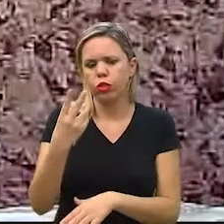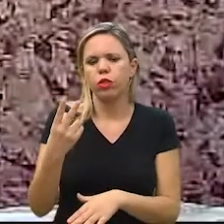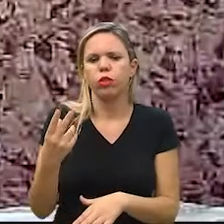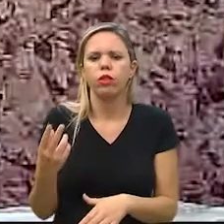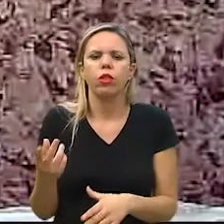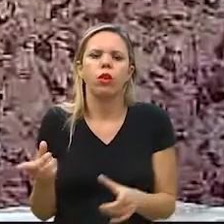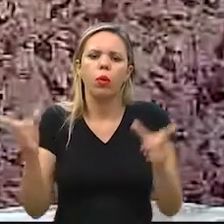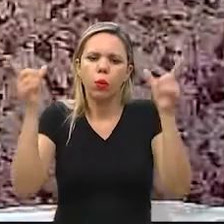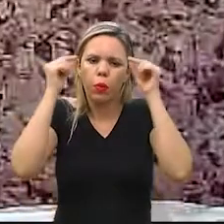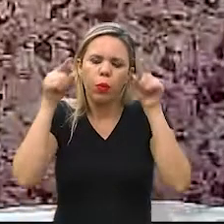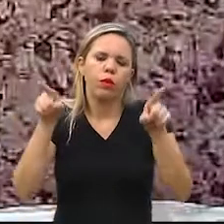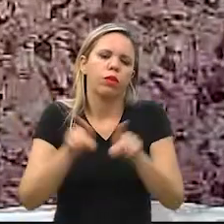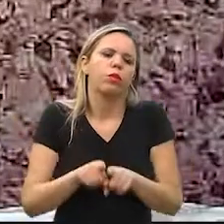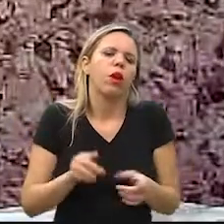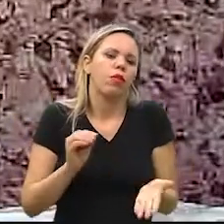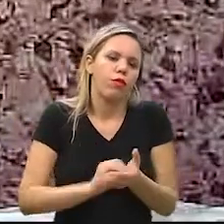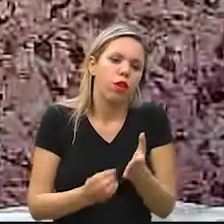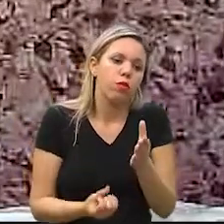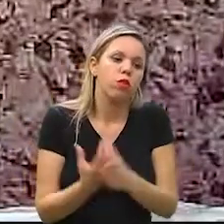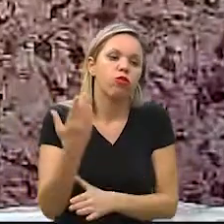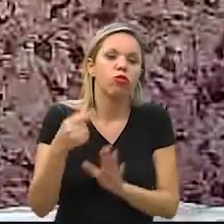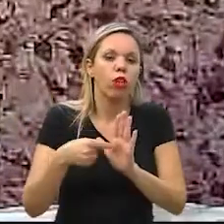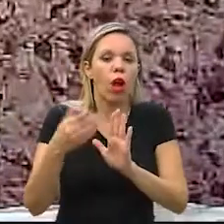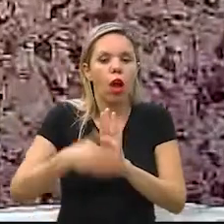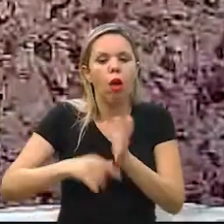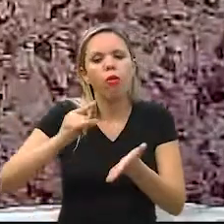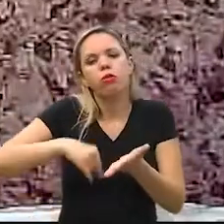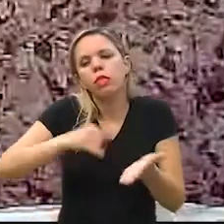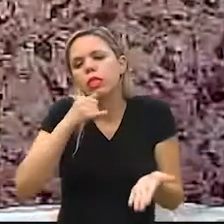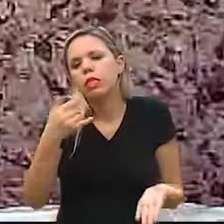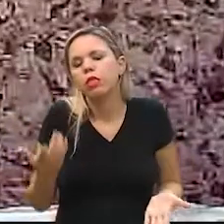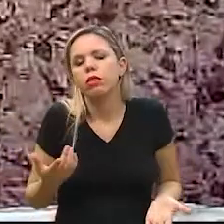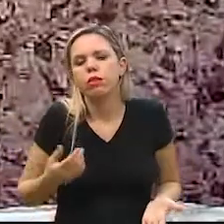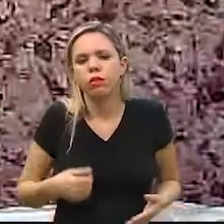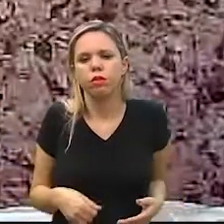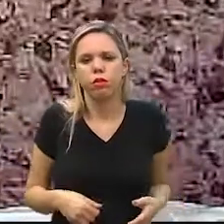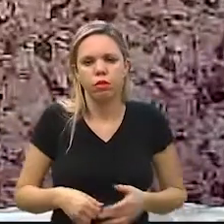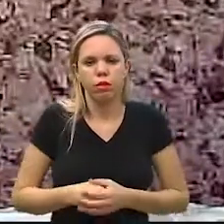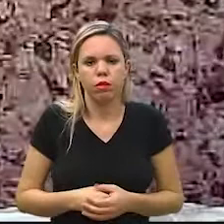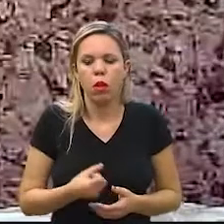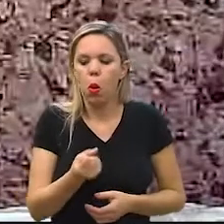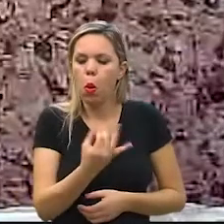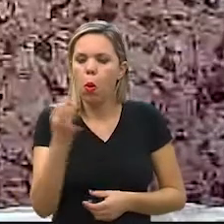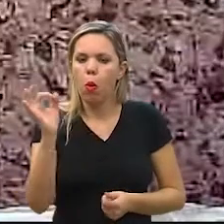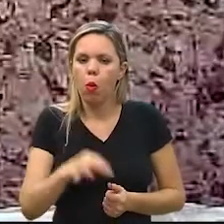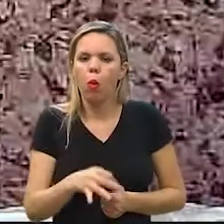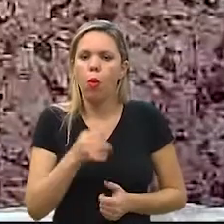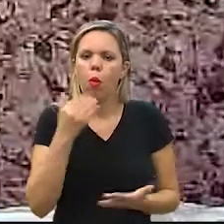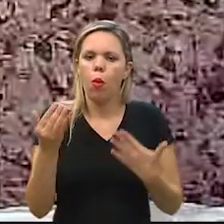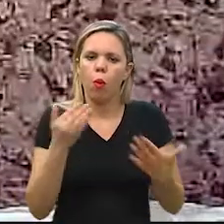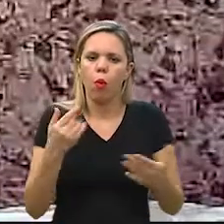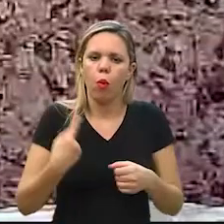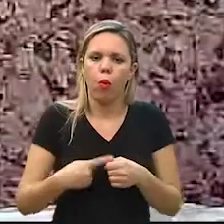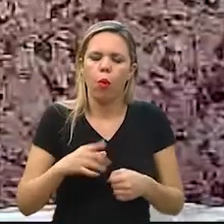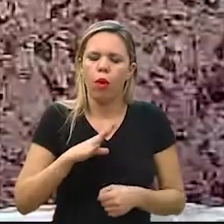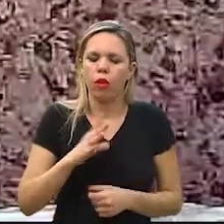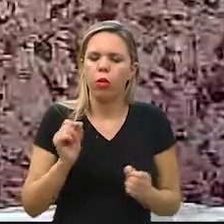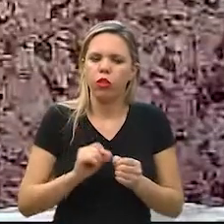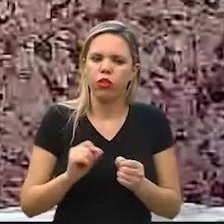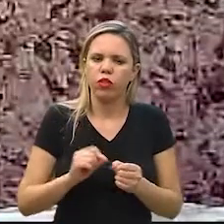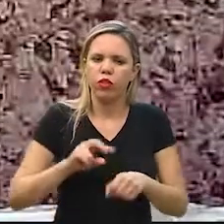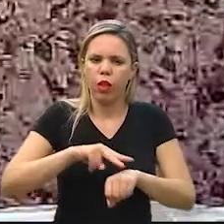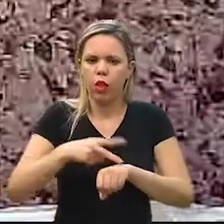superávit ou para gerar o déficit, a porcentagem que o município pode fazer